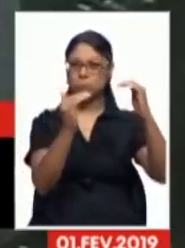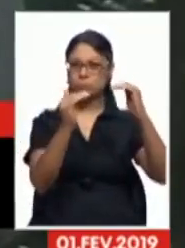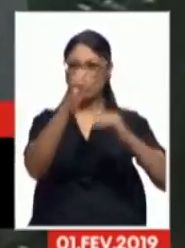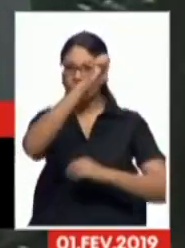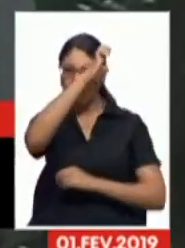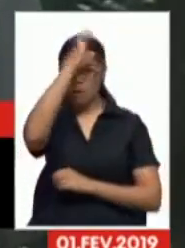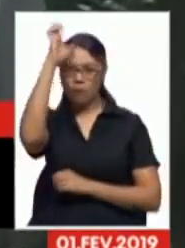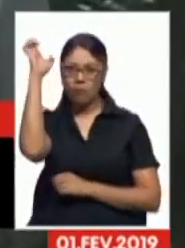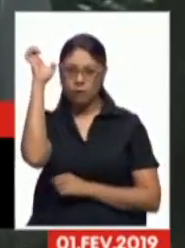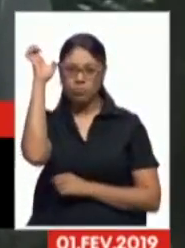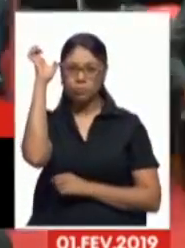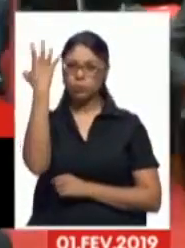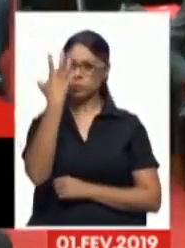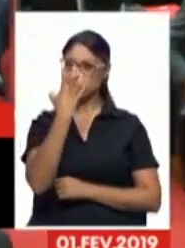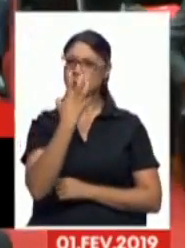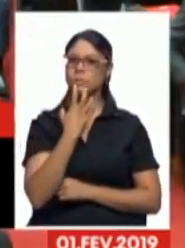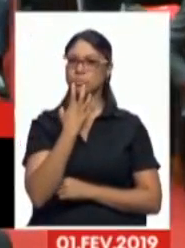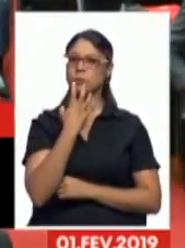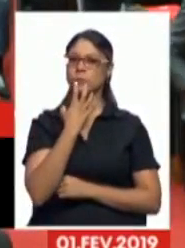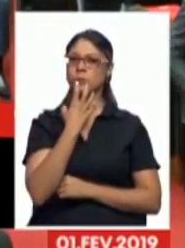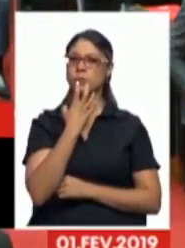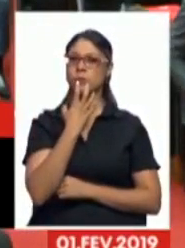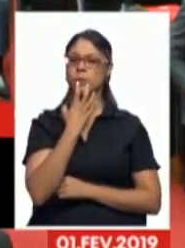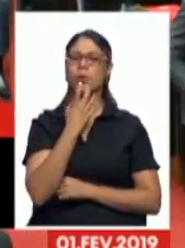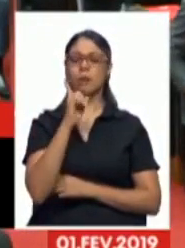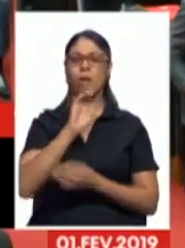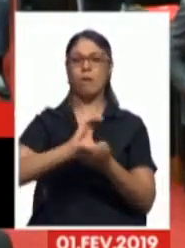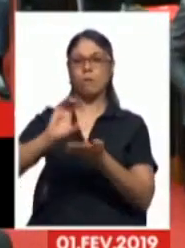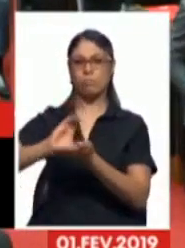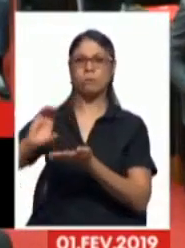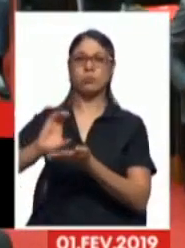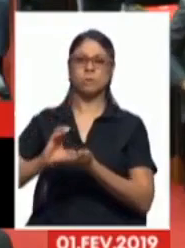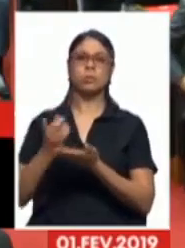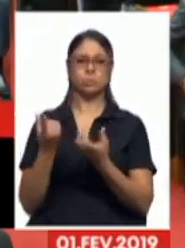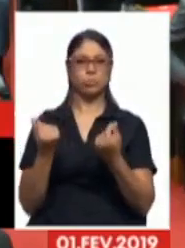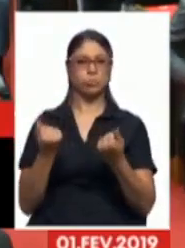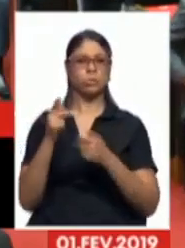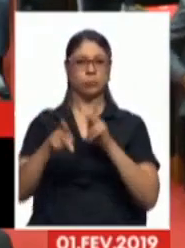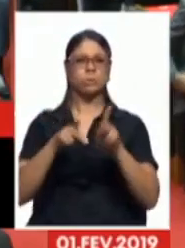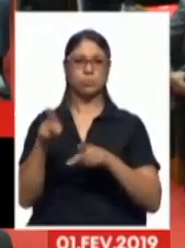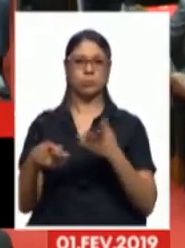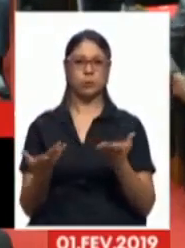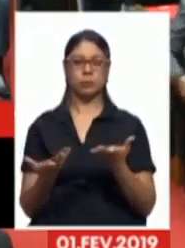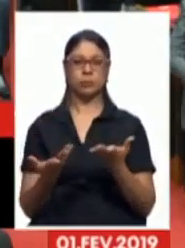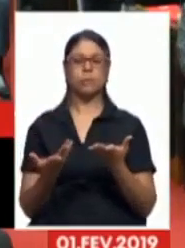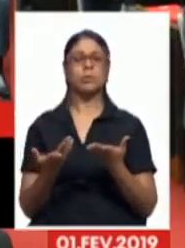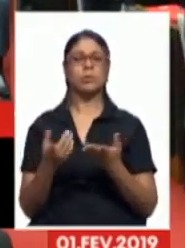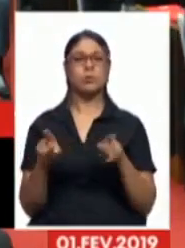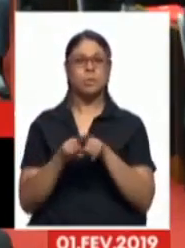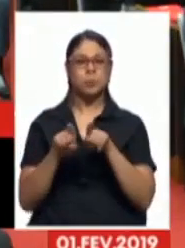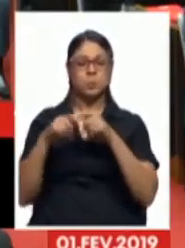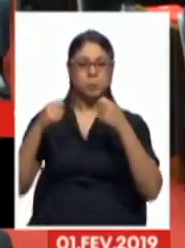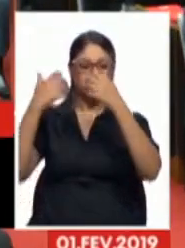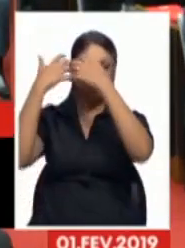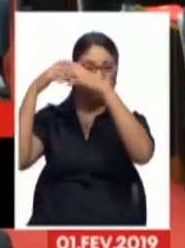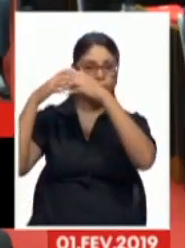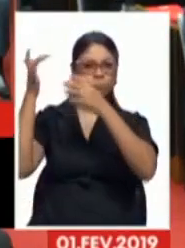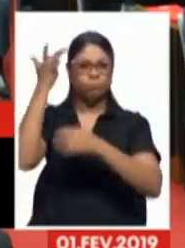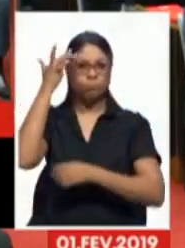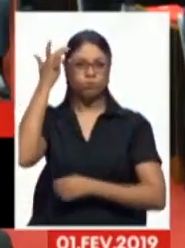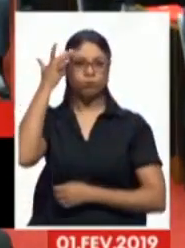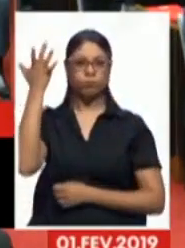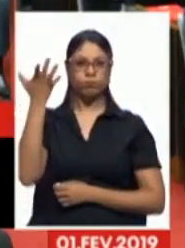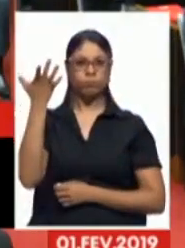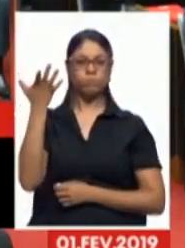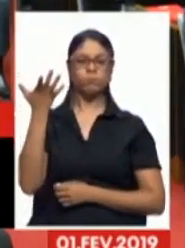ética, da seriedade com os recursos públicos. Um amadurecimento democrático que reúne